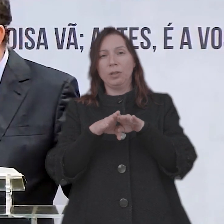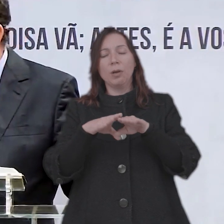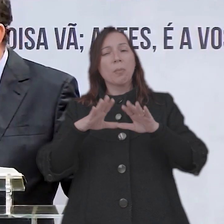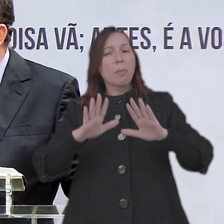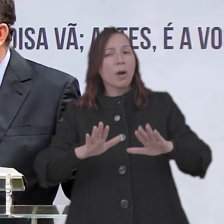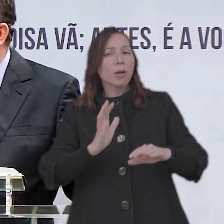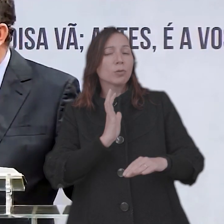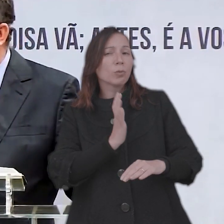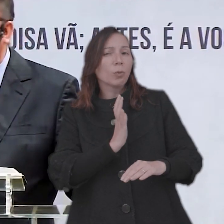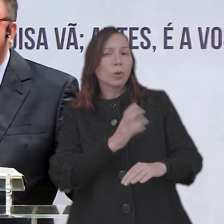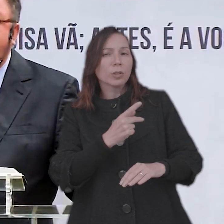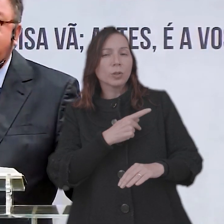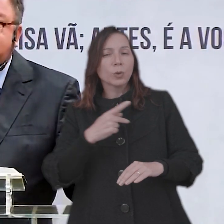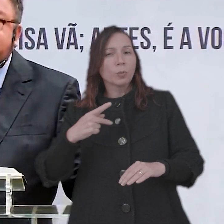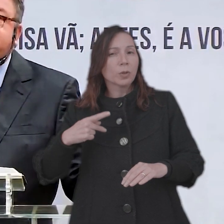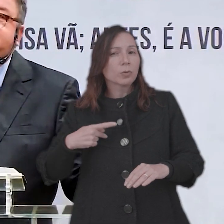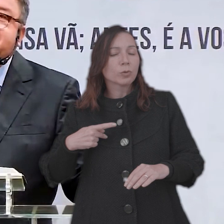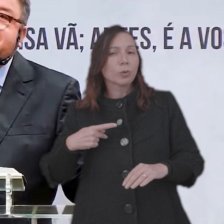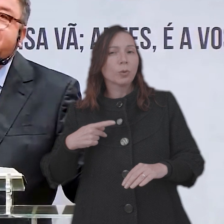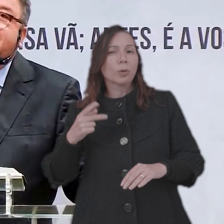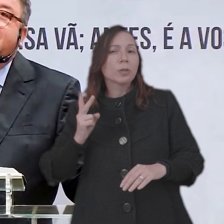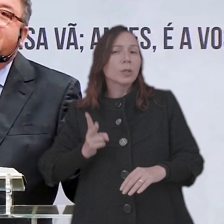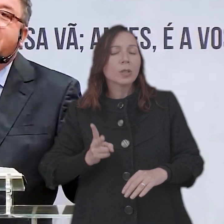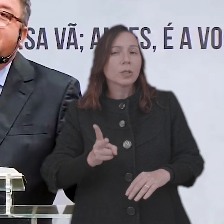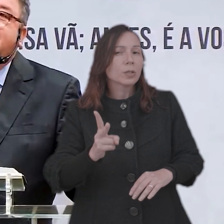de pastor sempre está pensando nas ovelhas.